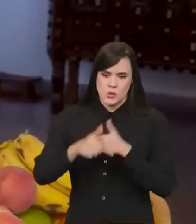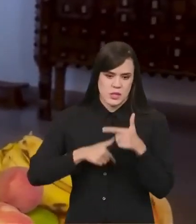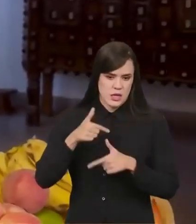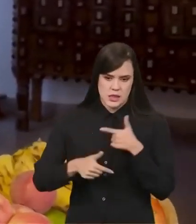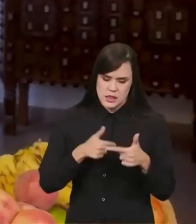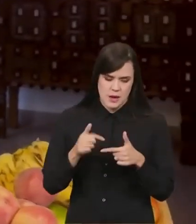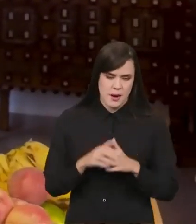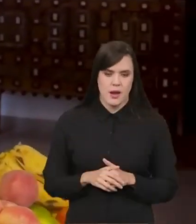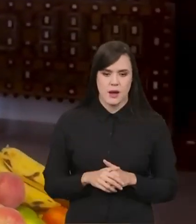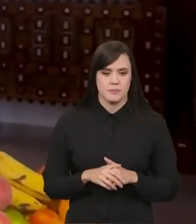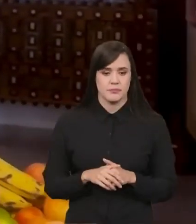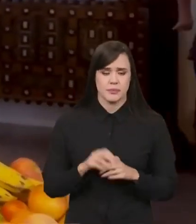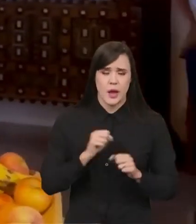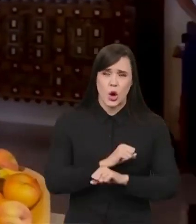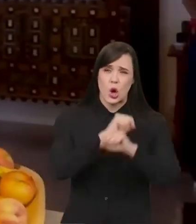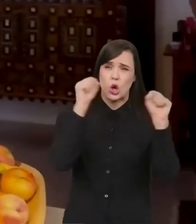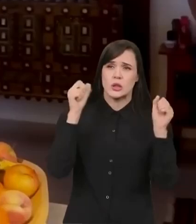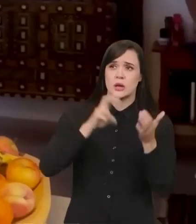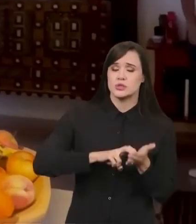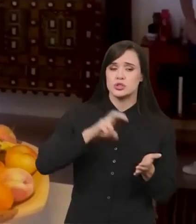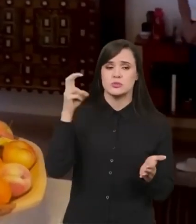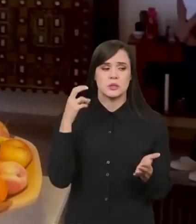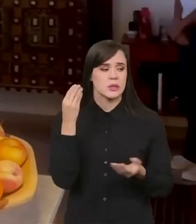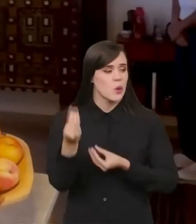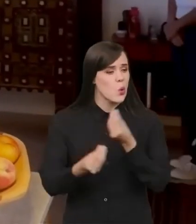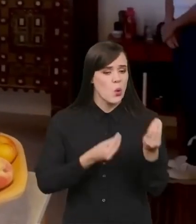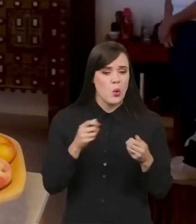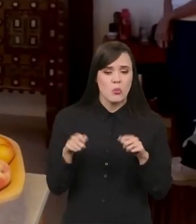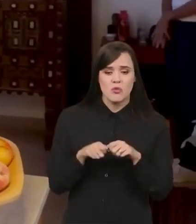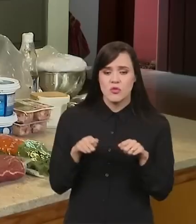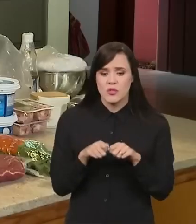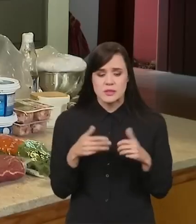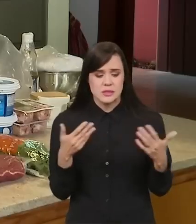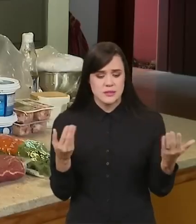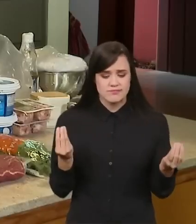não tinha o que fazer, eu levantava de manhã, não sabendo o que fazer, e comecei